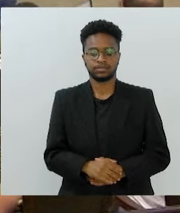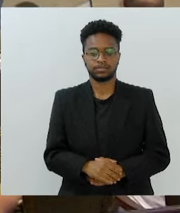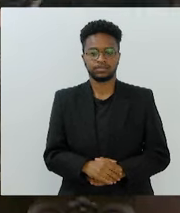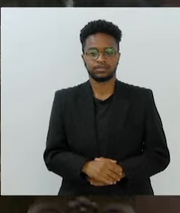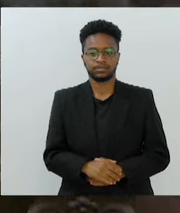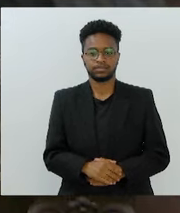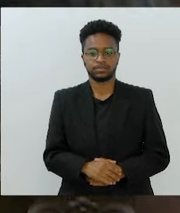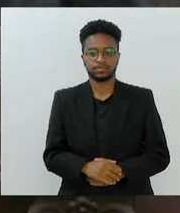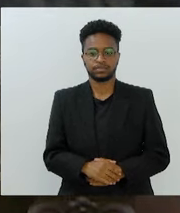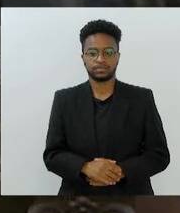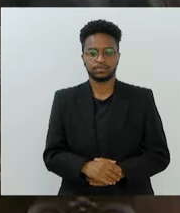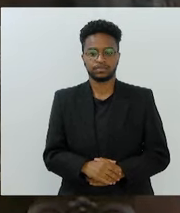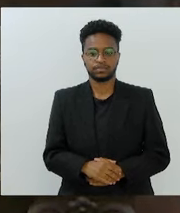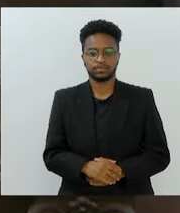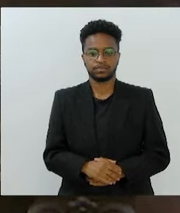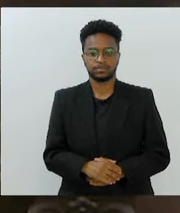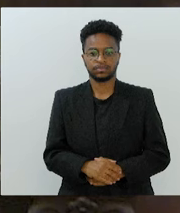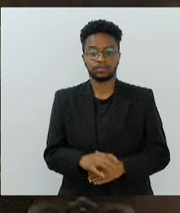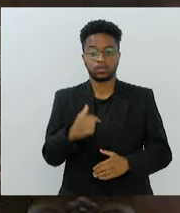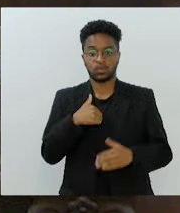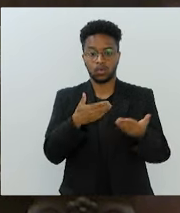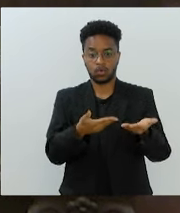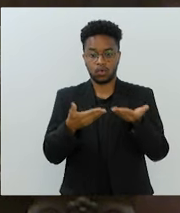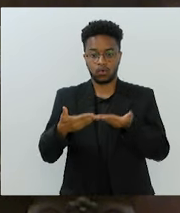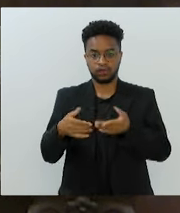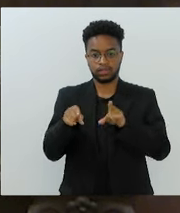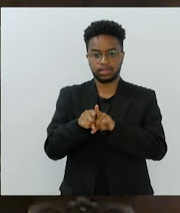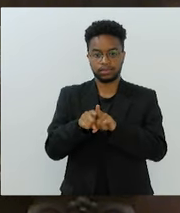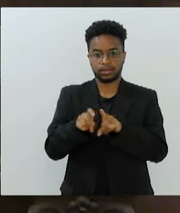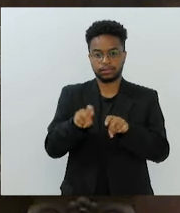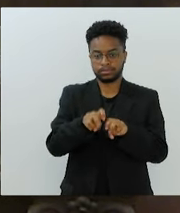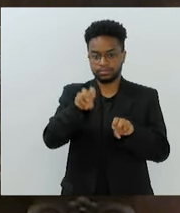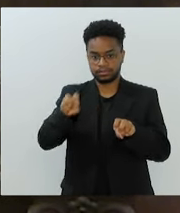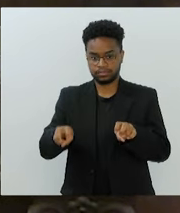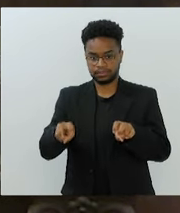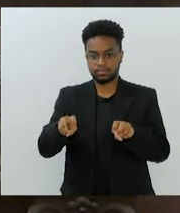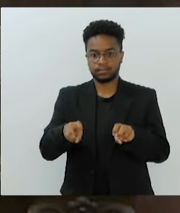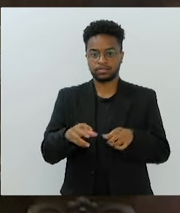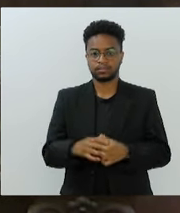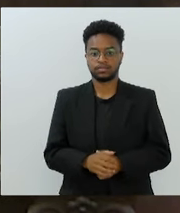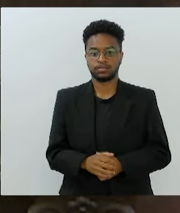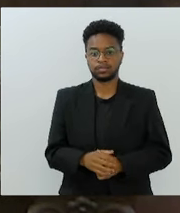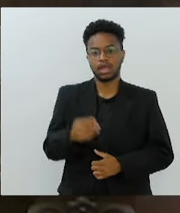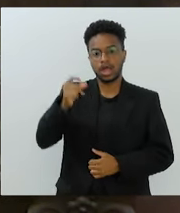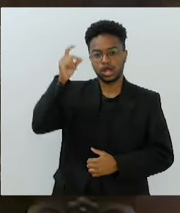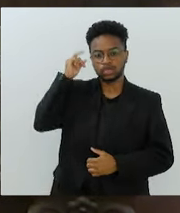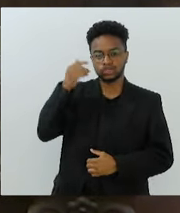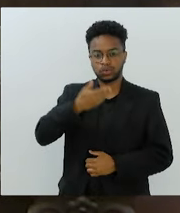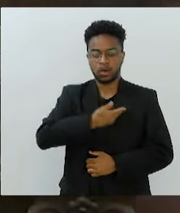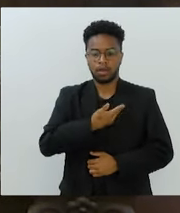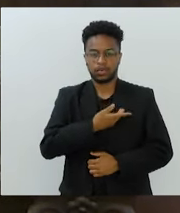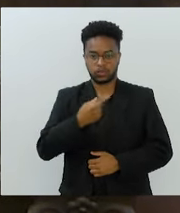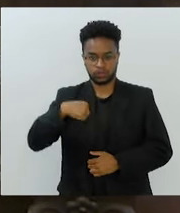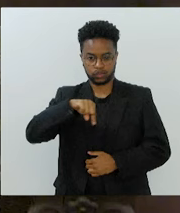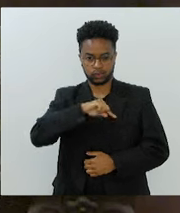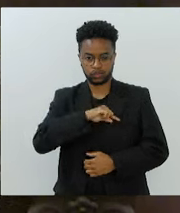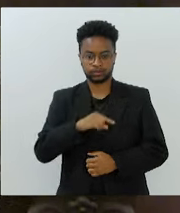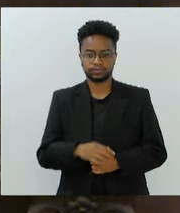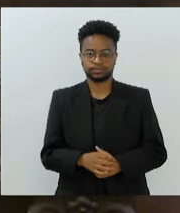Também, para compor a mesa, também antigo companheiro nosso,